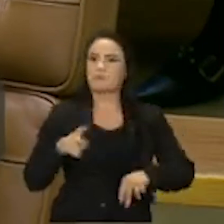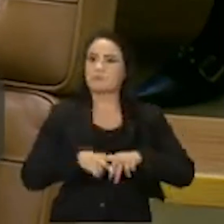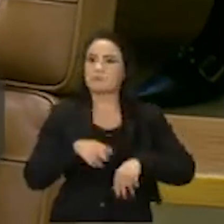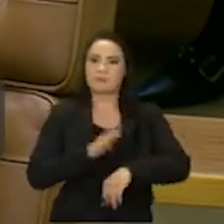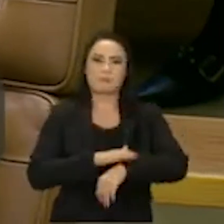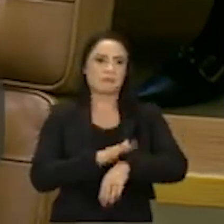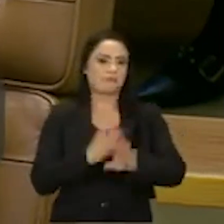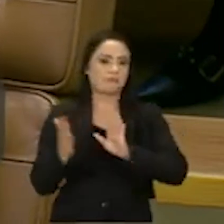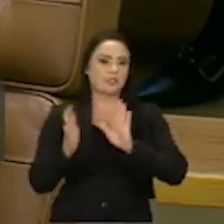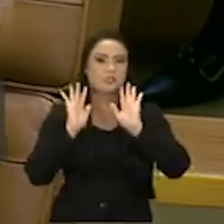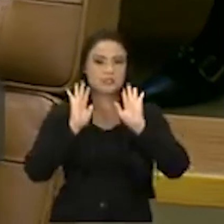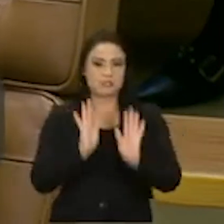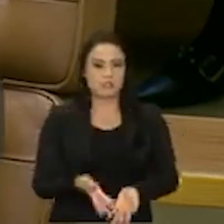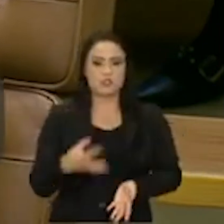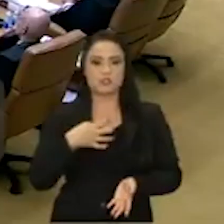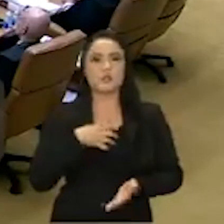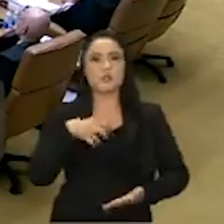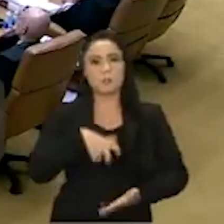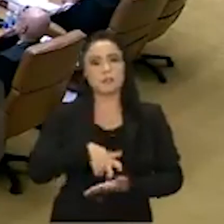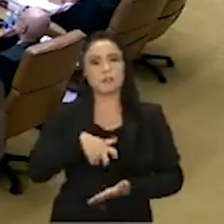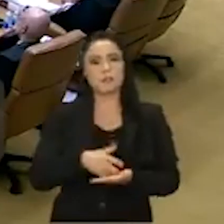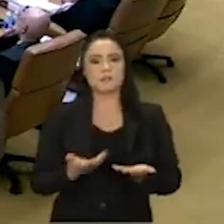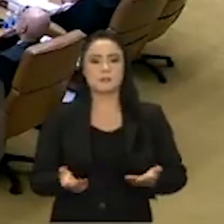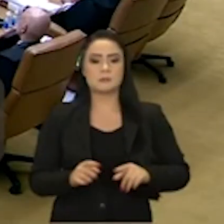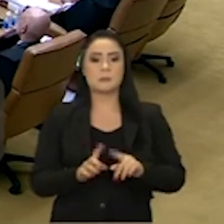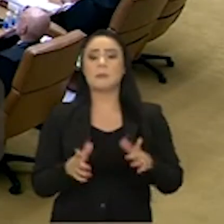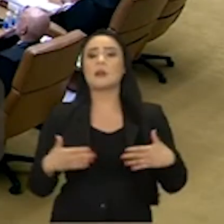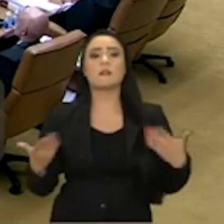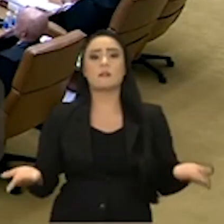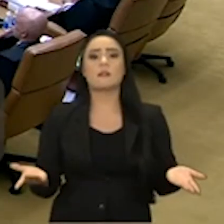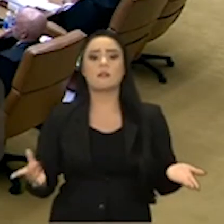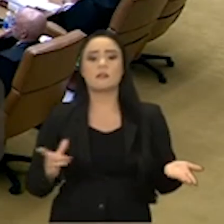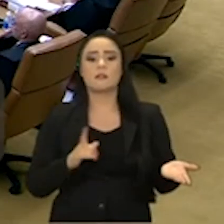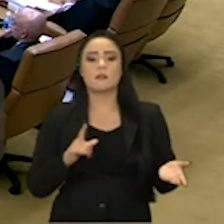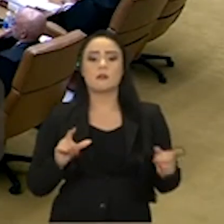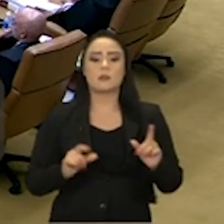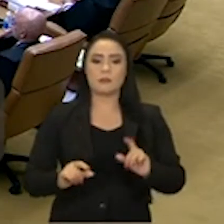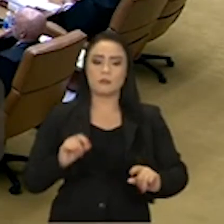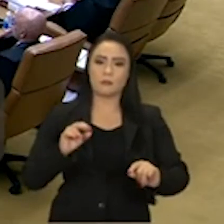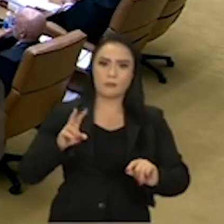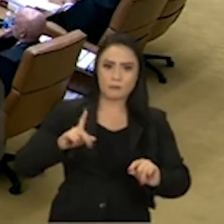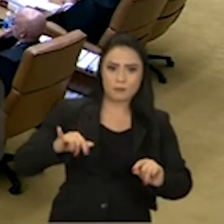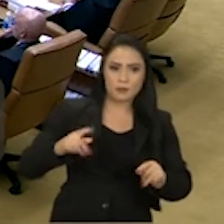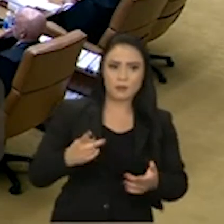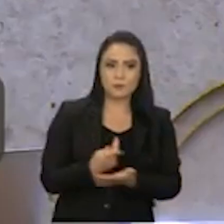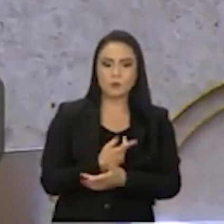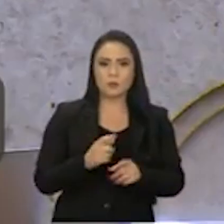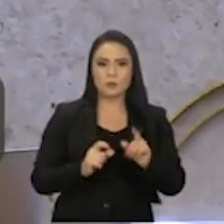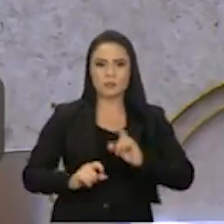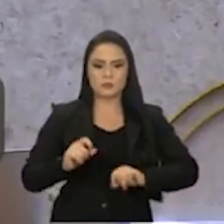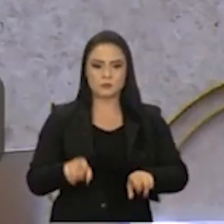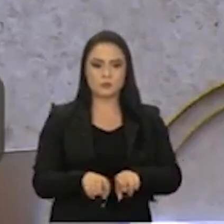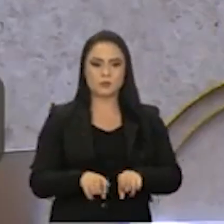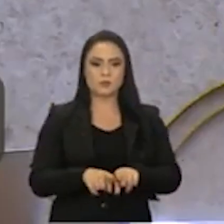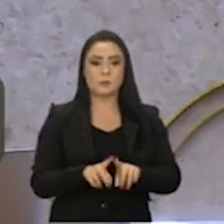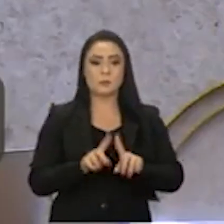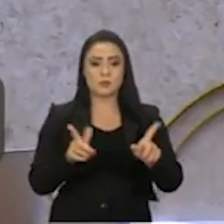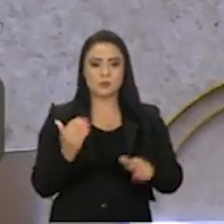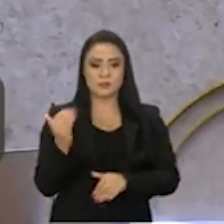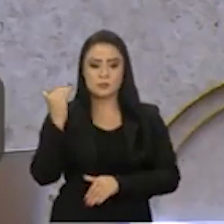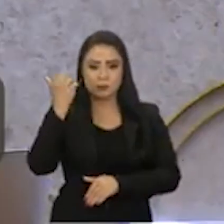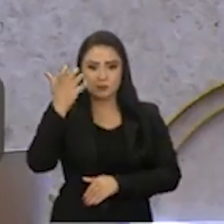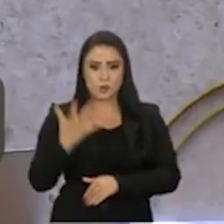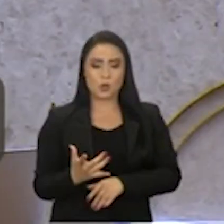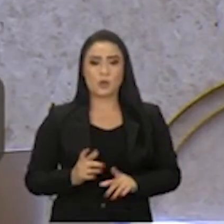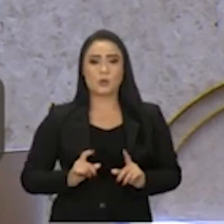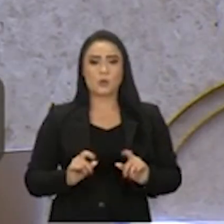estaria, de alguma forma, cumprindo pena. Sim, mas aí... Haveria detração quando fosse o caso. Mas está certo. Mas é que Vossa Excelência, a posição de Vossa Excelência e